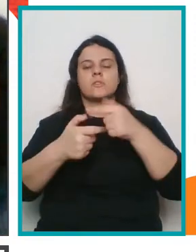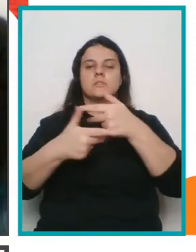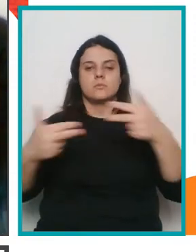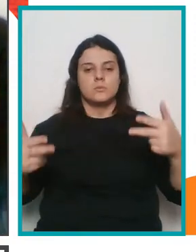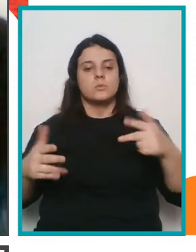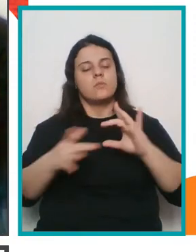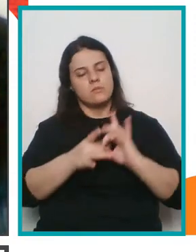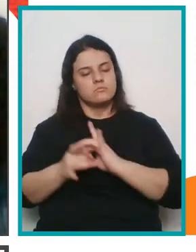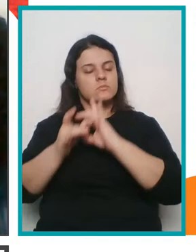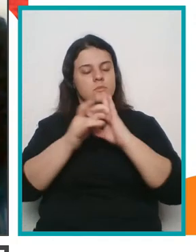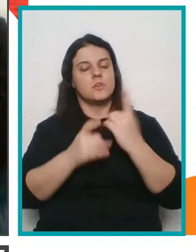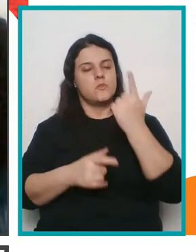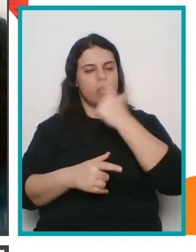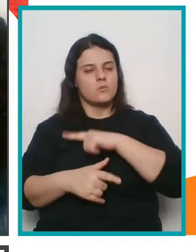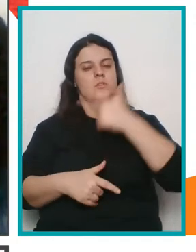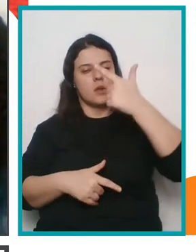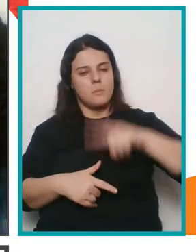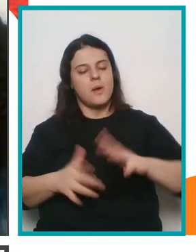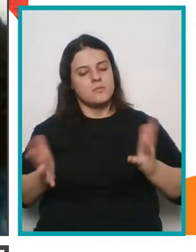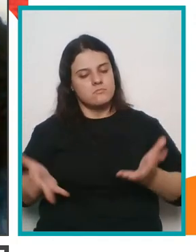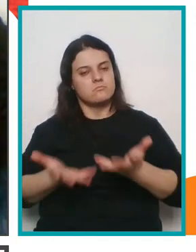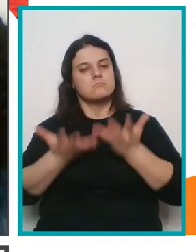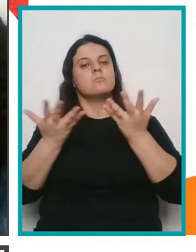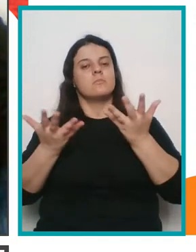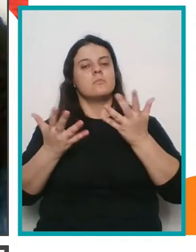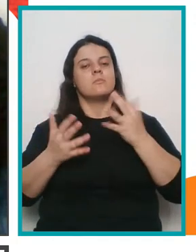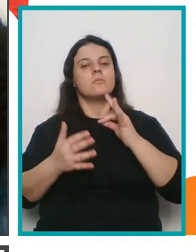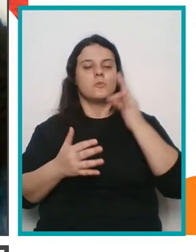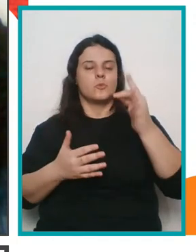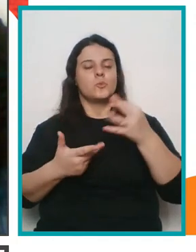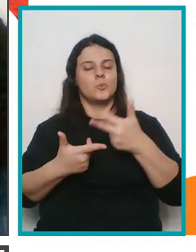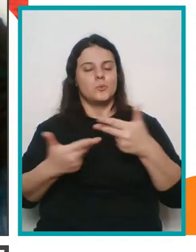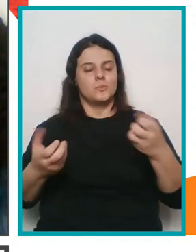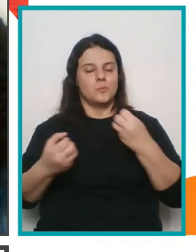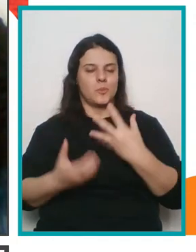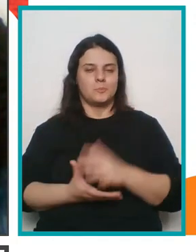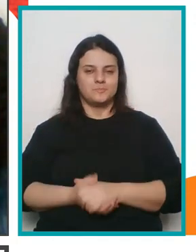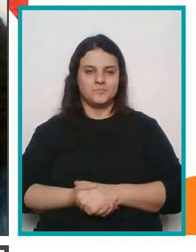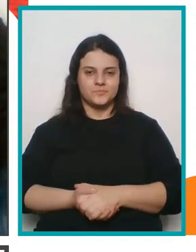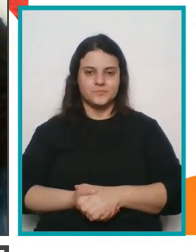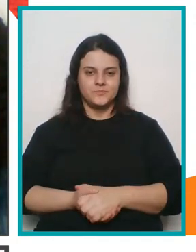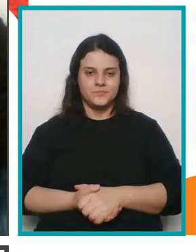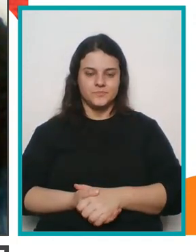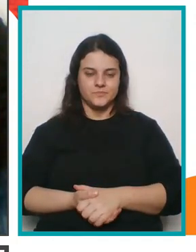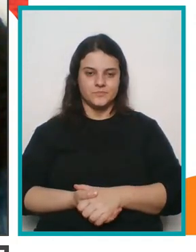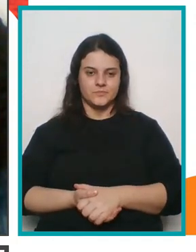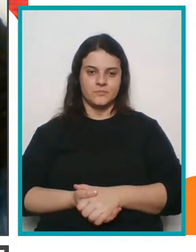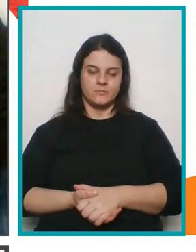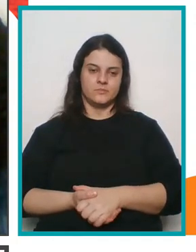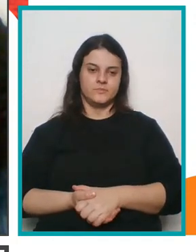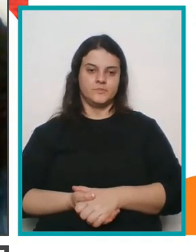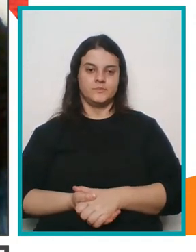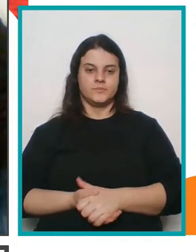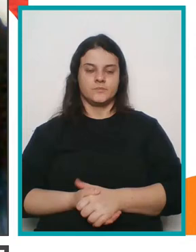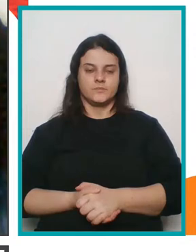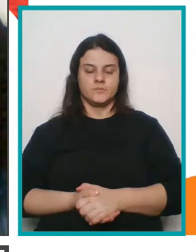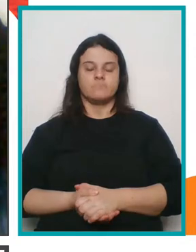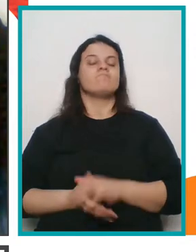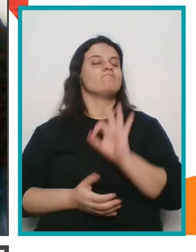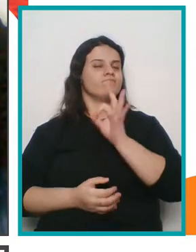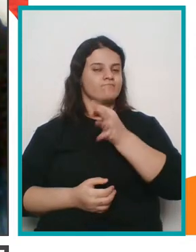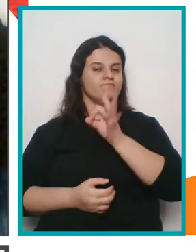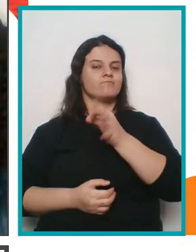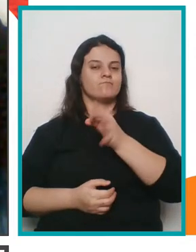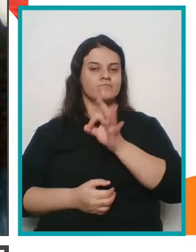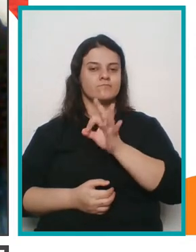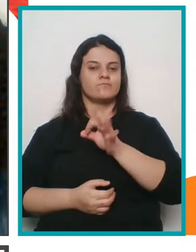Com certeza. Se não fôssemos nós, a juventude com esperança, né? Como é que iríamos combater a crise climática?